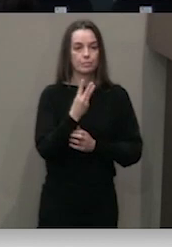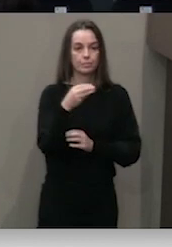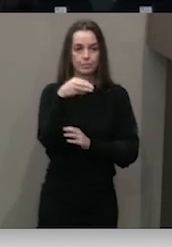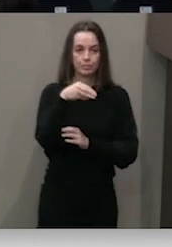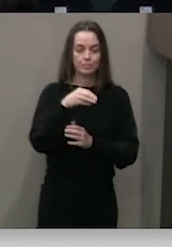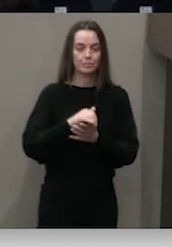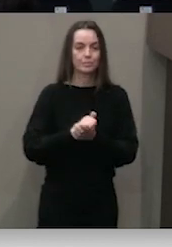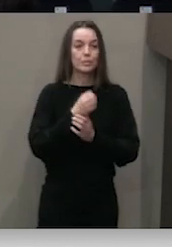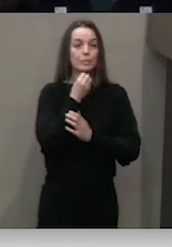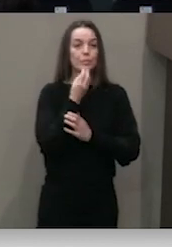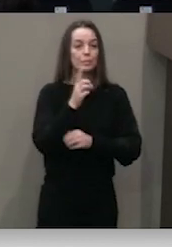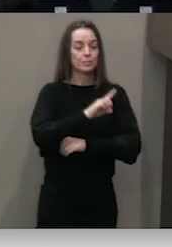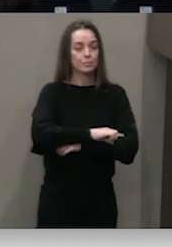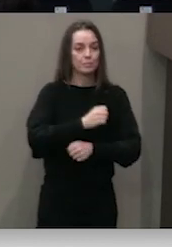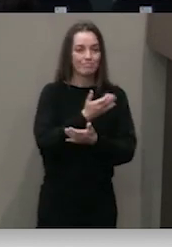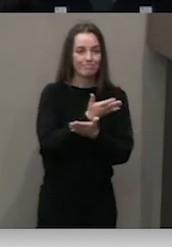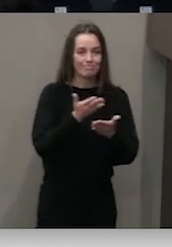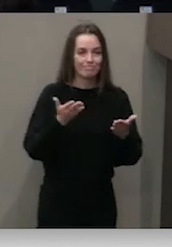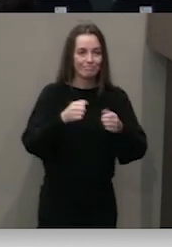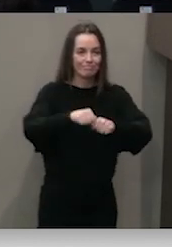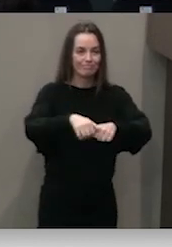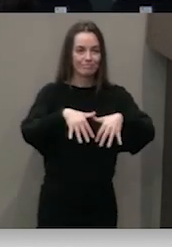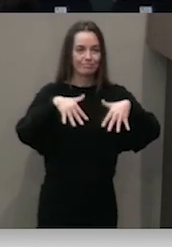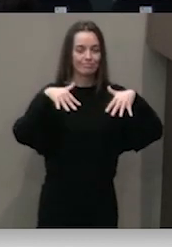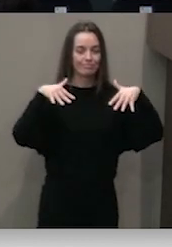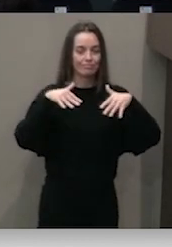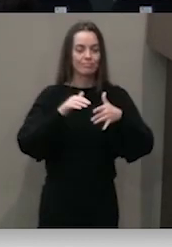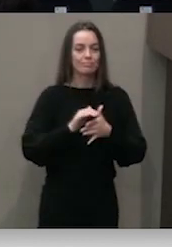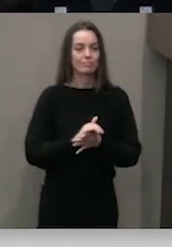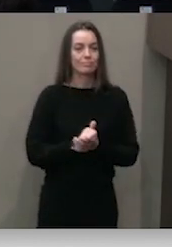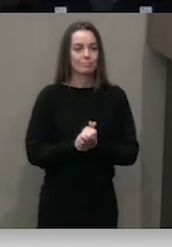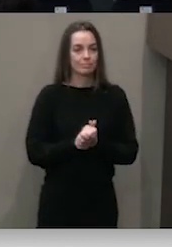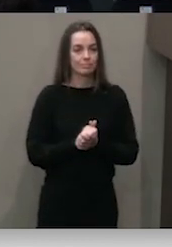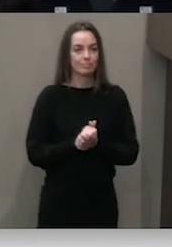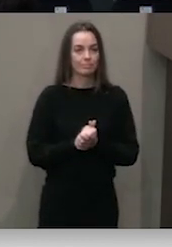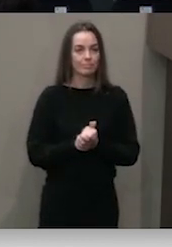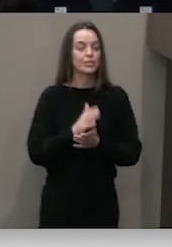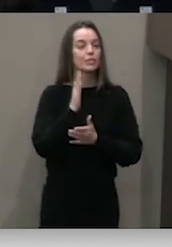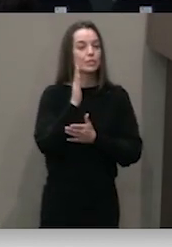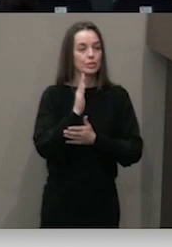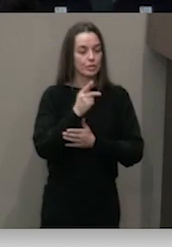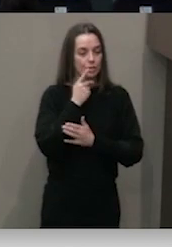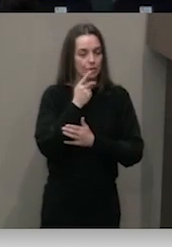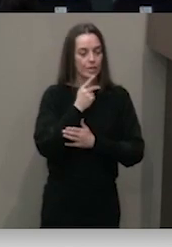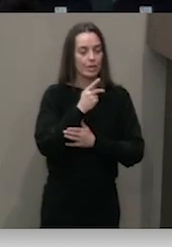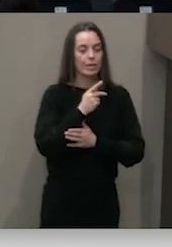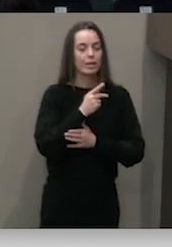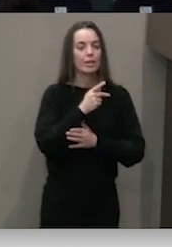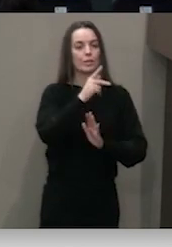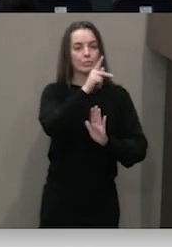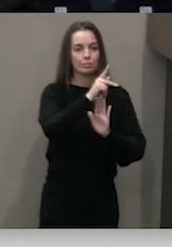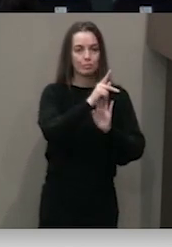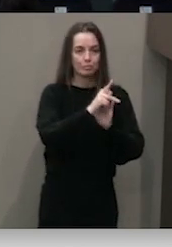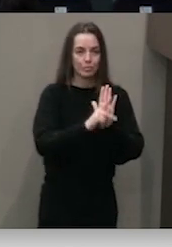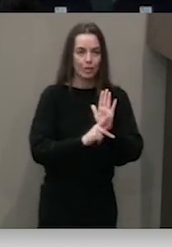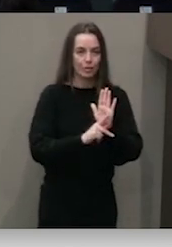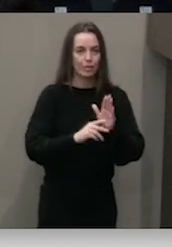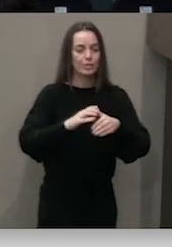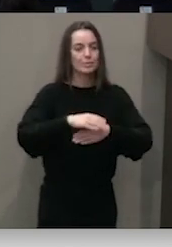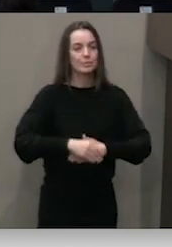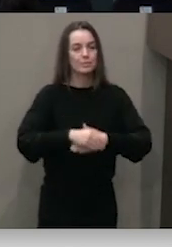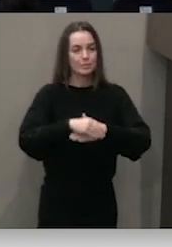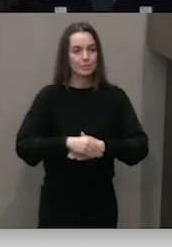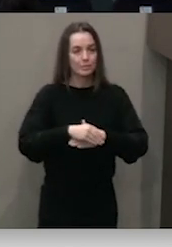Muito bom dia a todos que aqui estão nesse plenário, né? Conforme já foi citado no protocolo. Saudação especial aqui ao